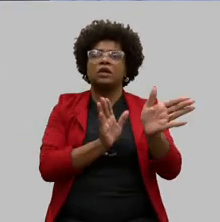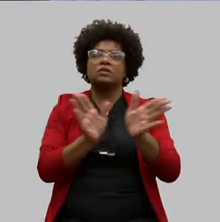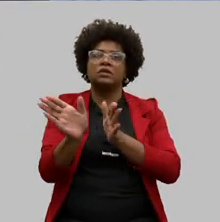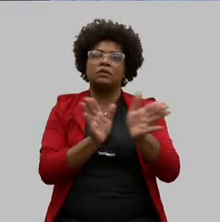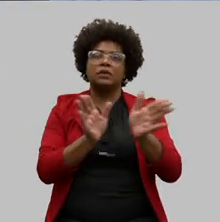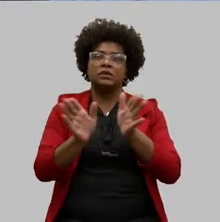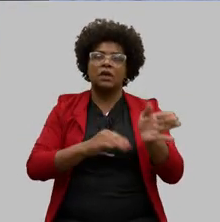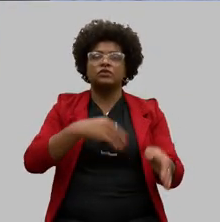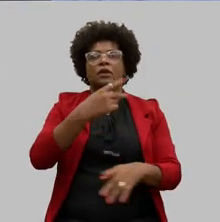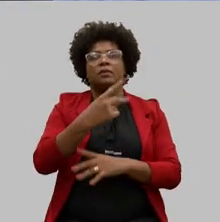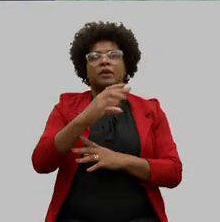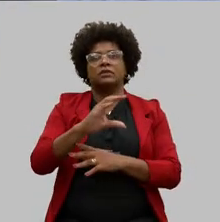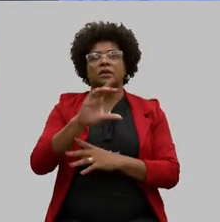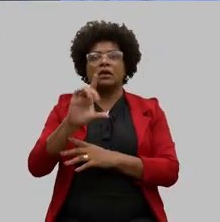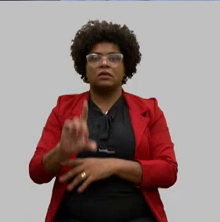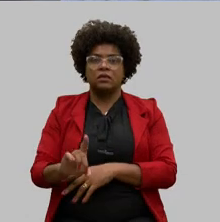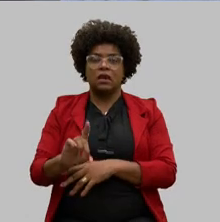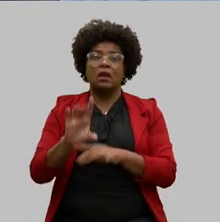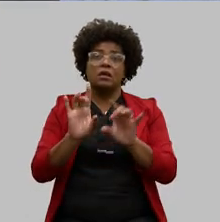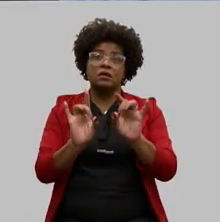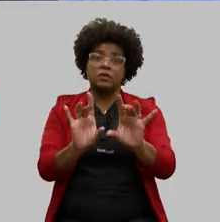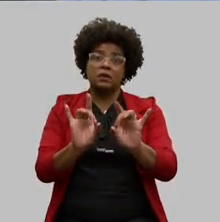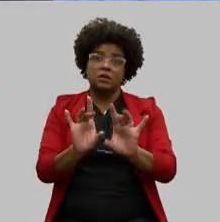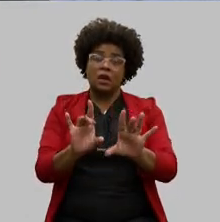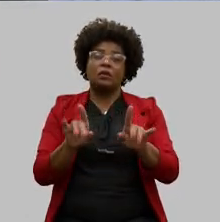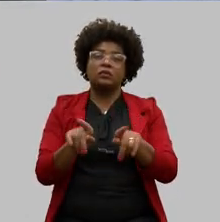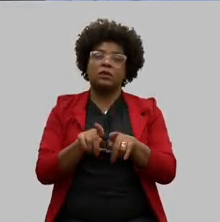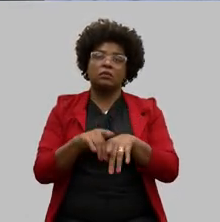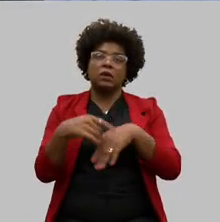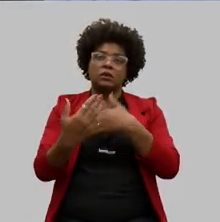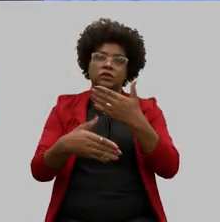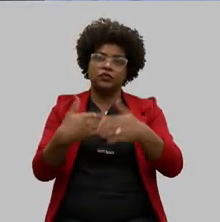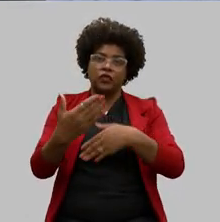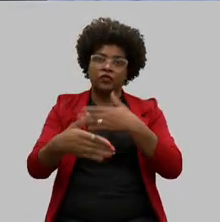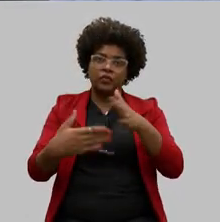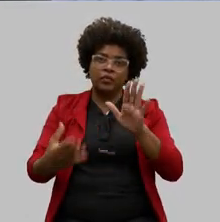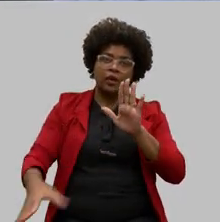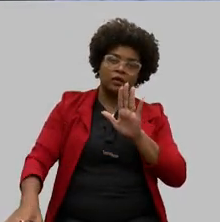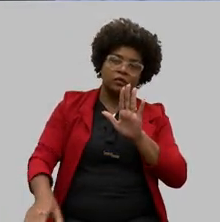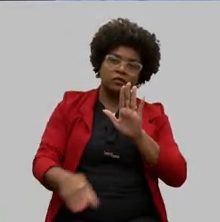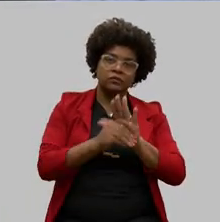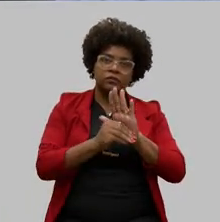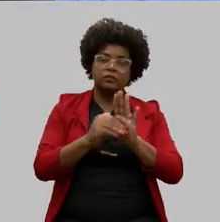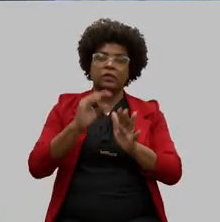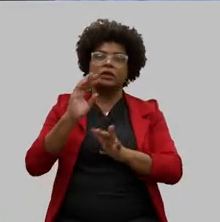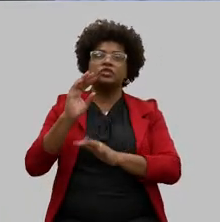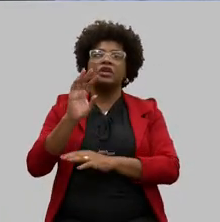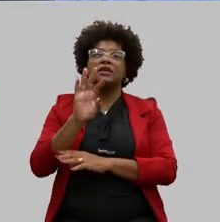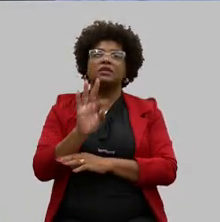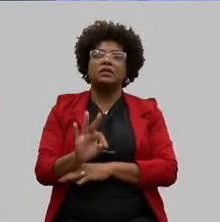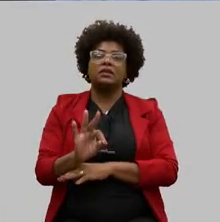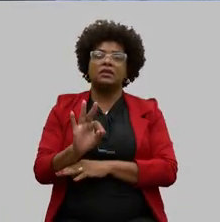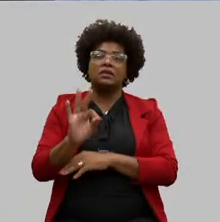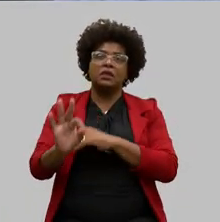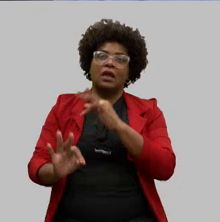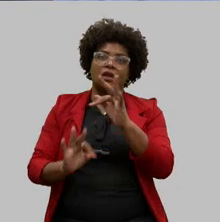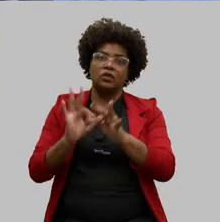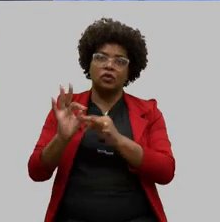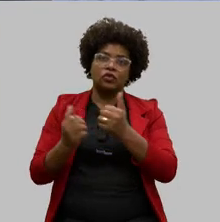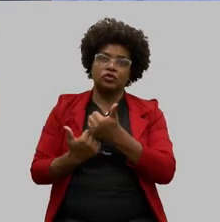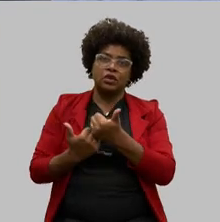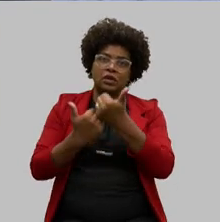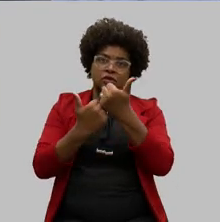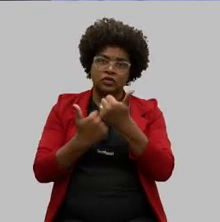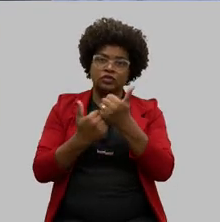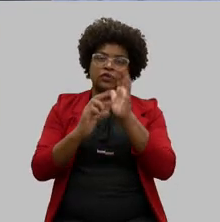pessoas com deficiência em especial desenvolvimento e implementação de tecnologias assistivas requerimento